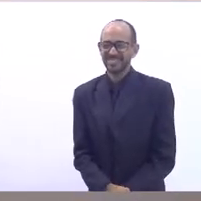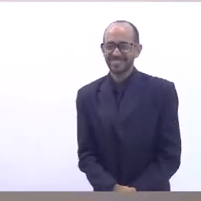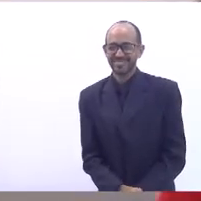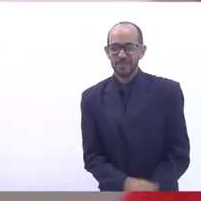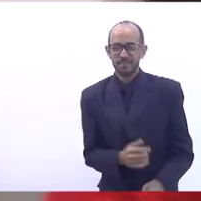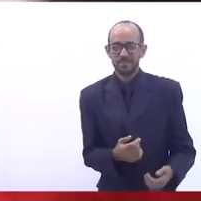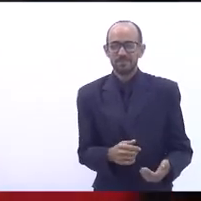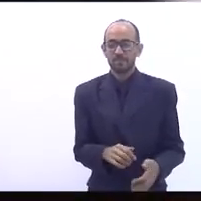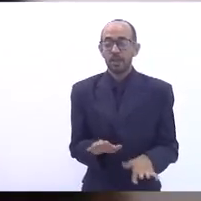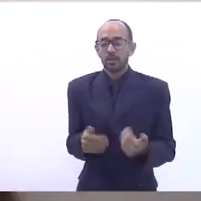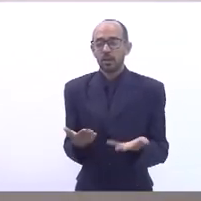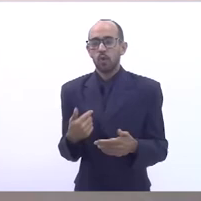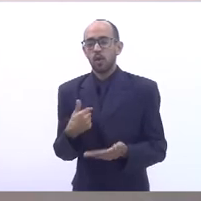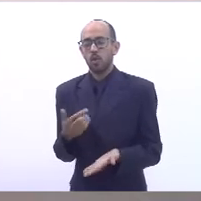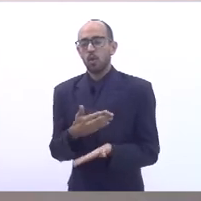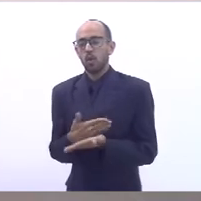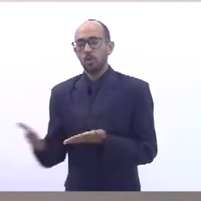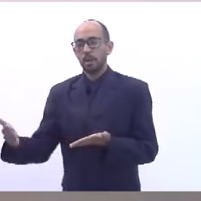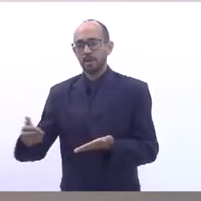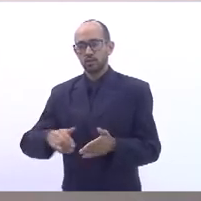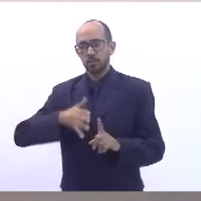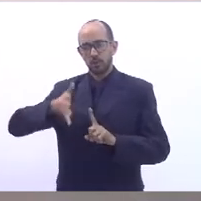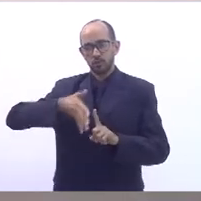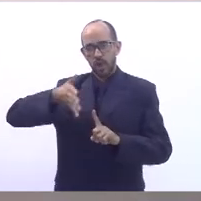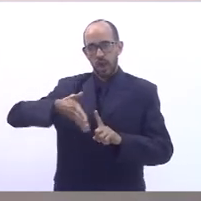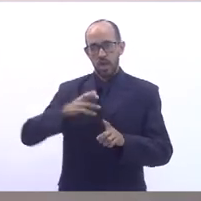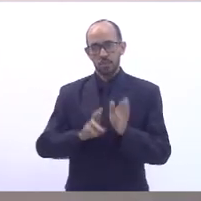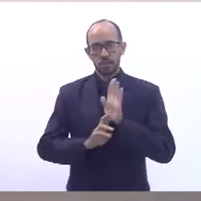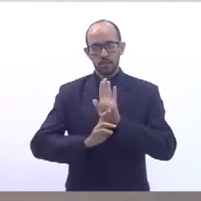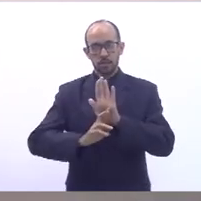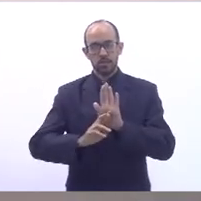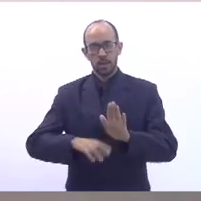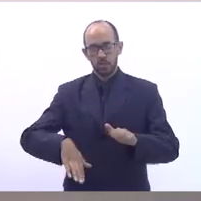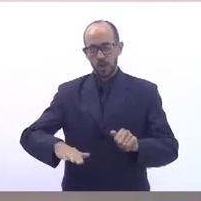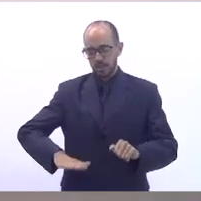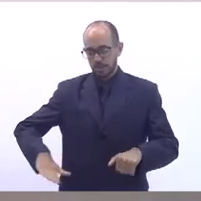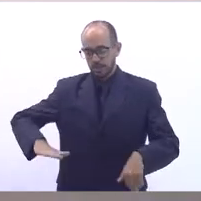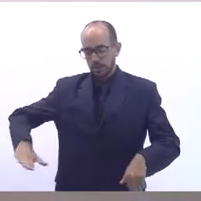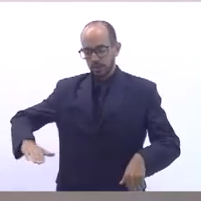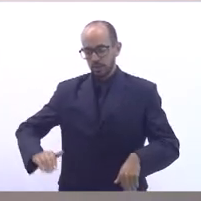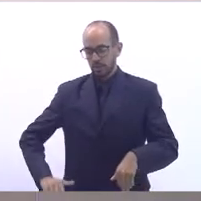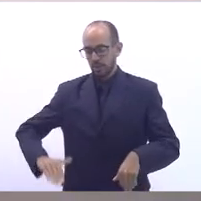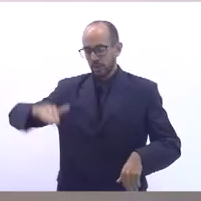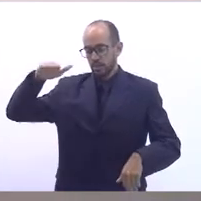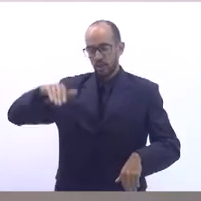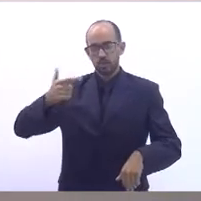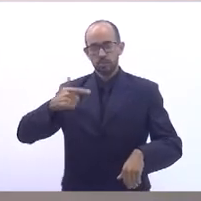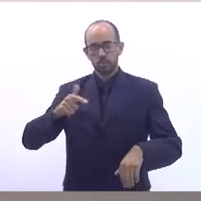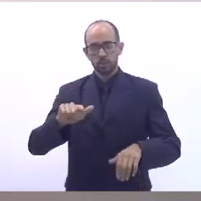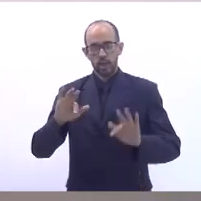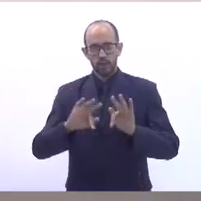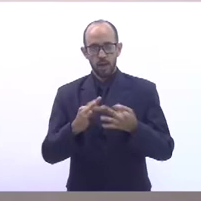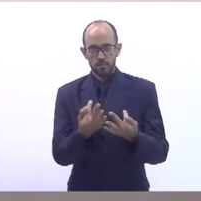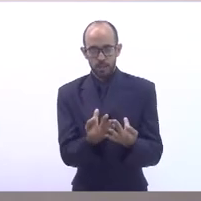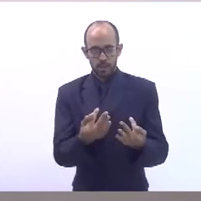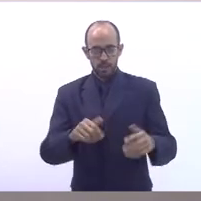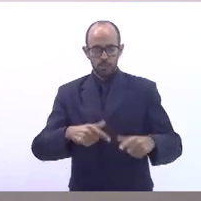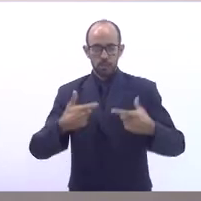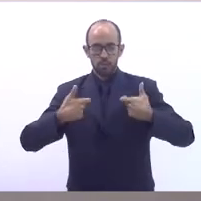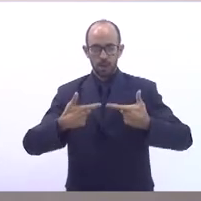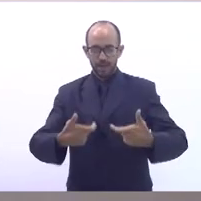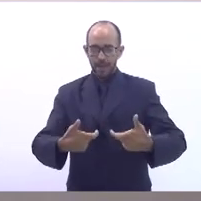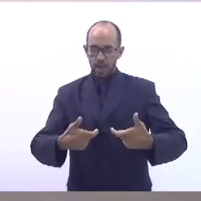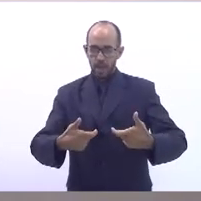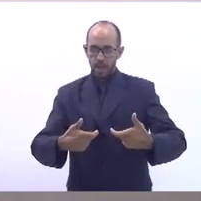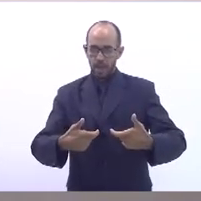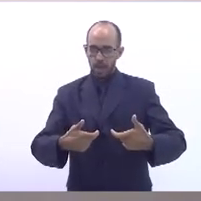inicia minha fala representando todas as crianças que cresceram sem paz em função de uma guerra falida e banalizada